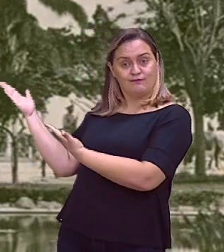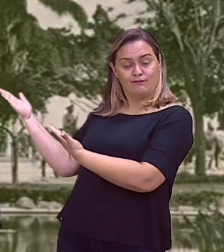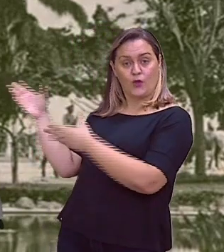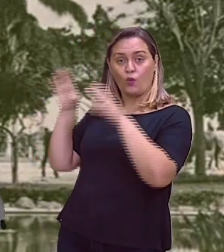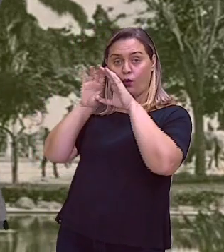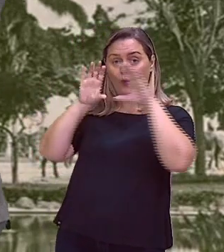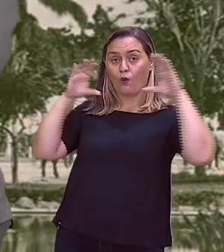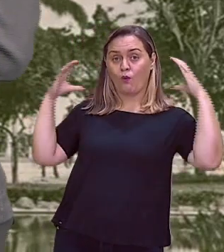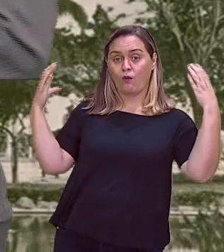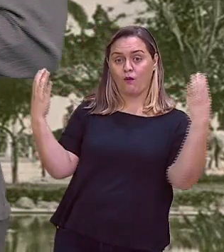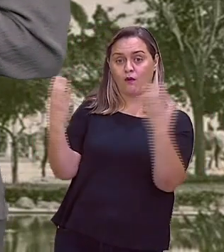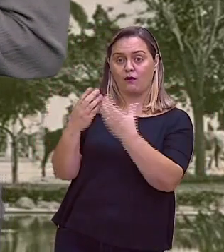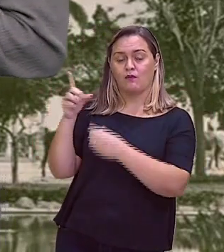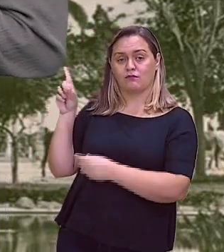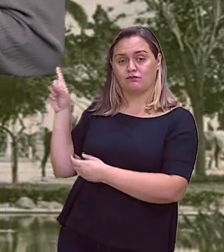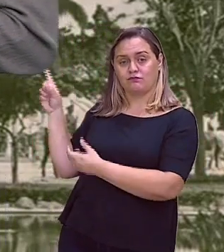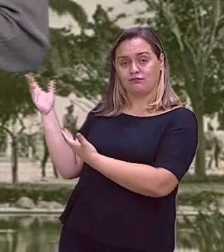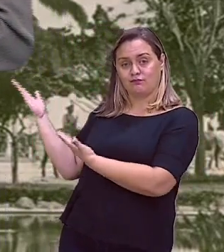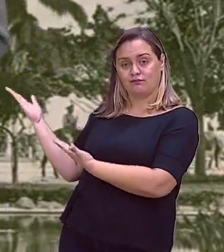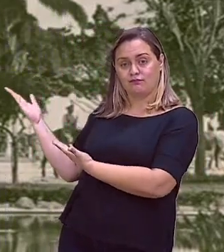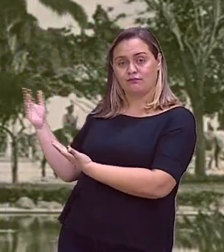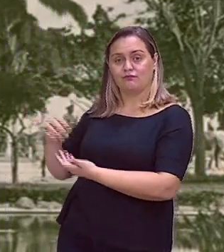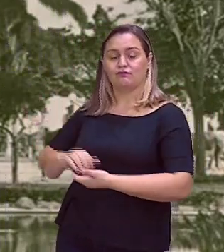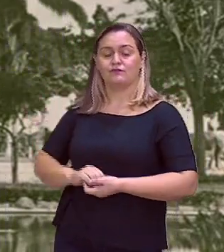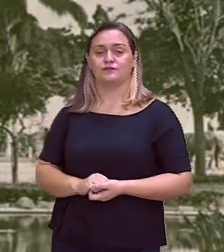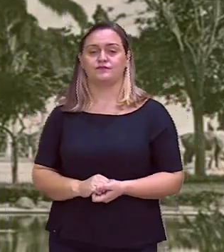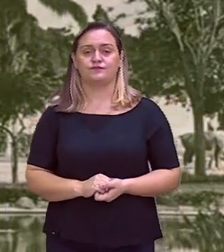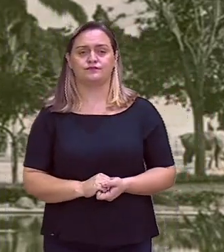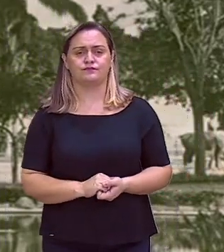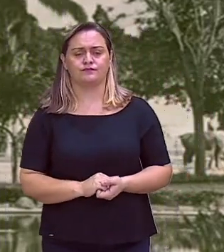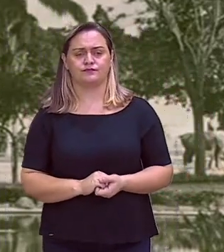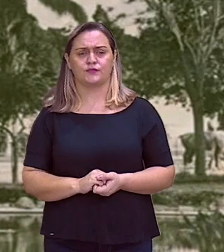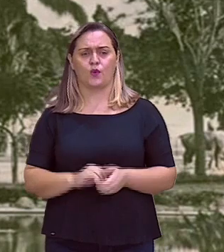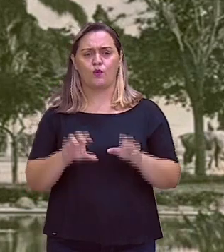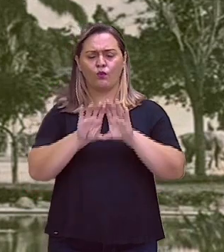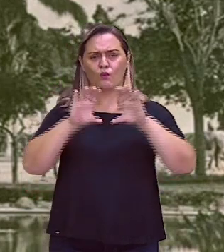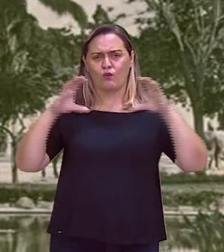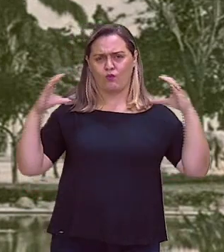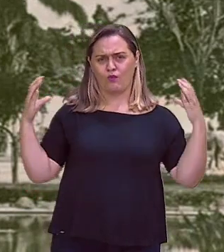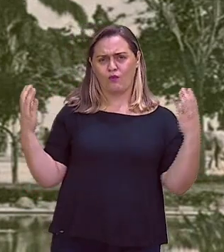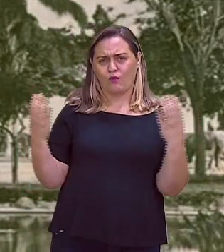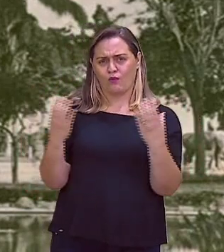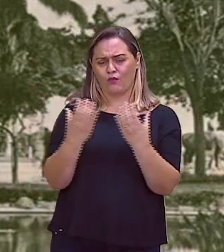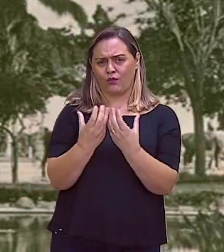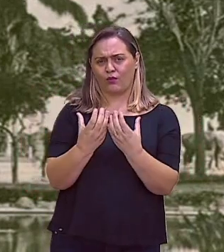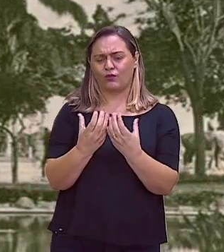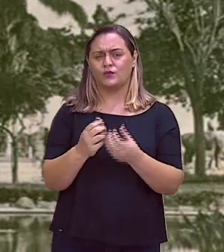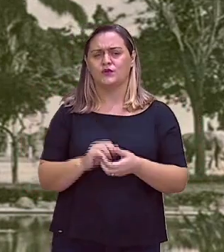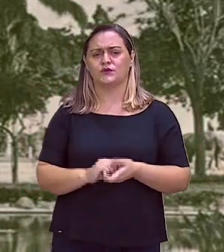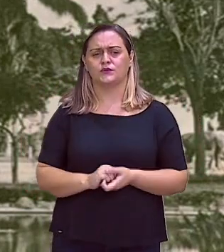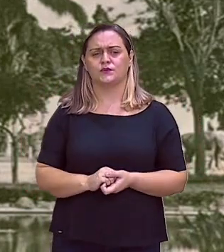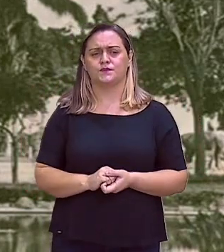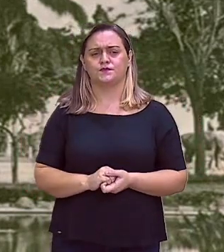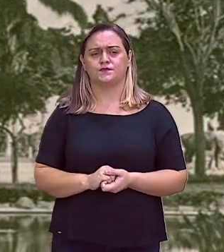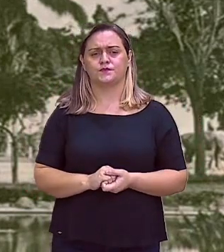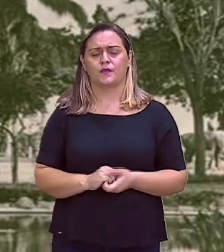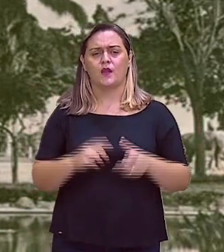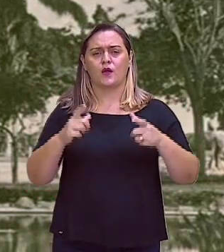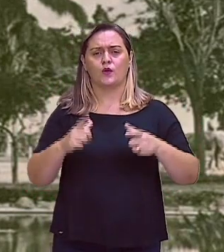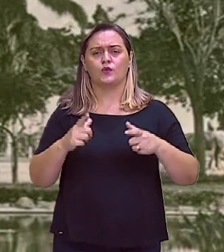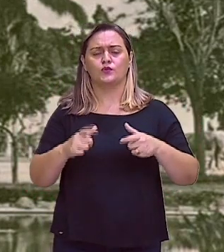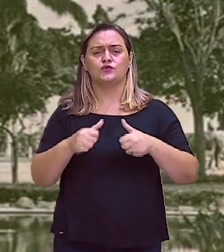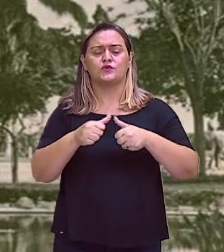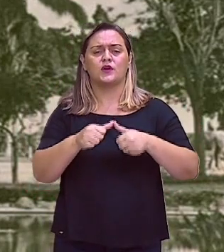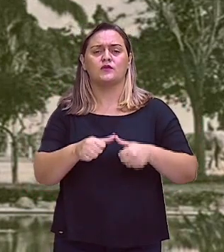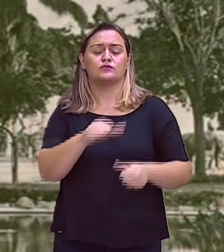prédio aqui ao fundo os prédios Monroe que ela sede do Senado Federal na